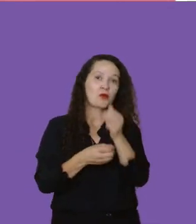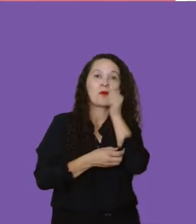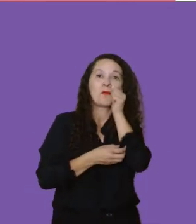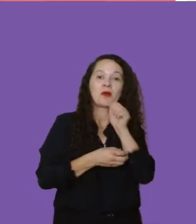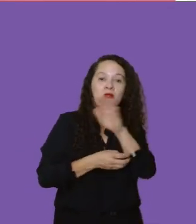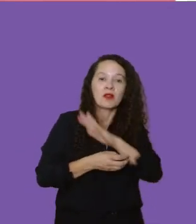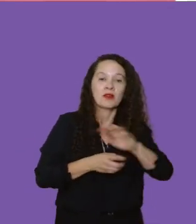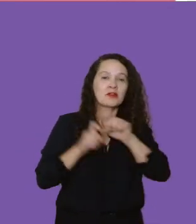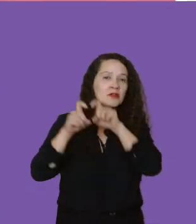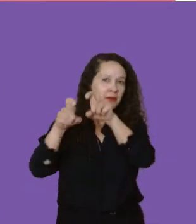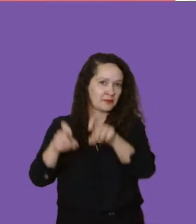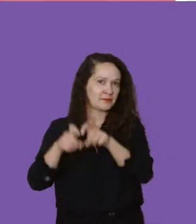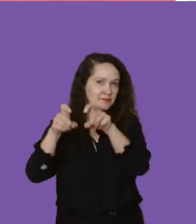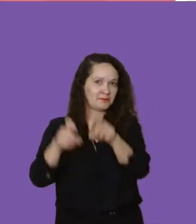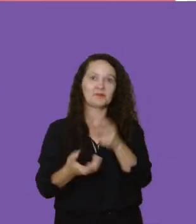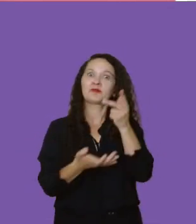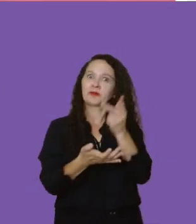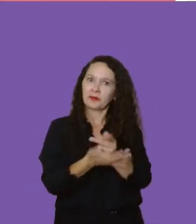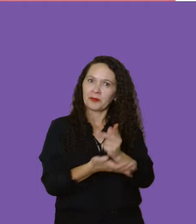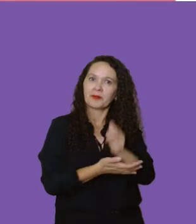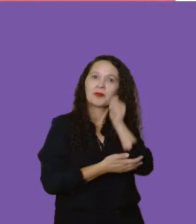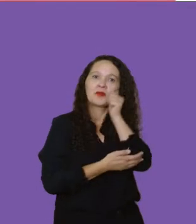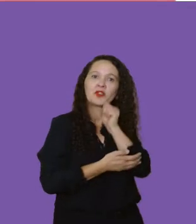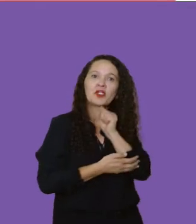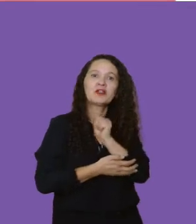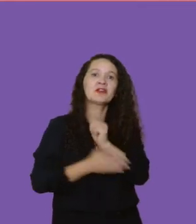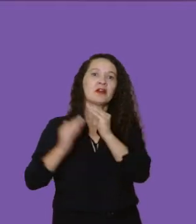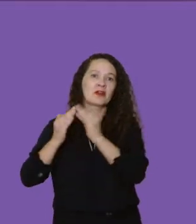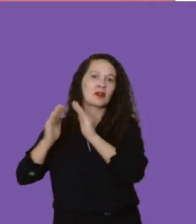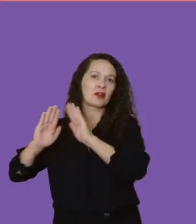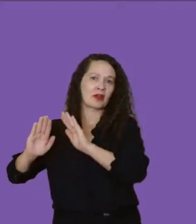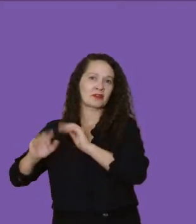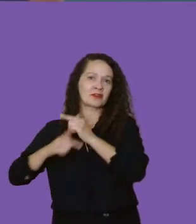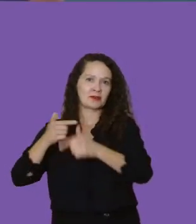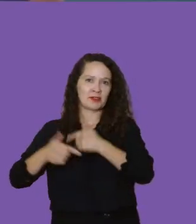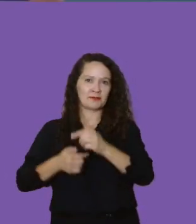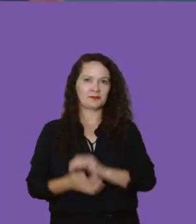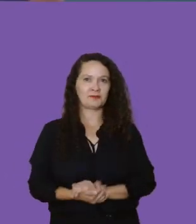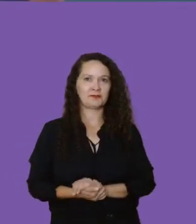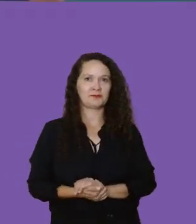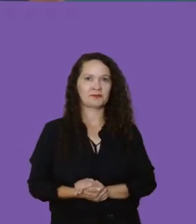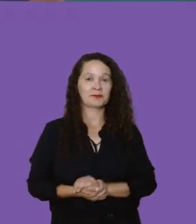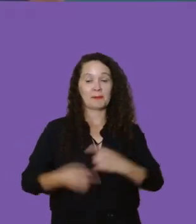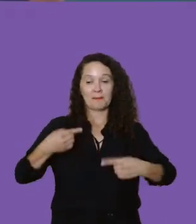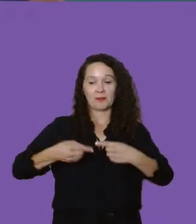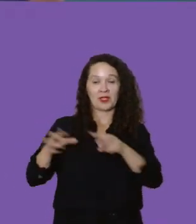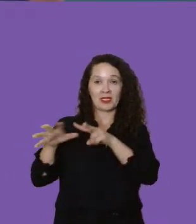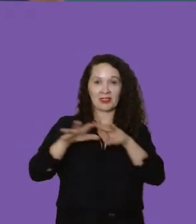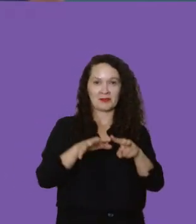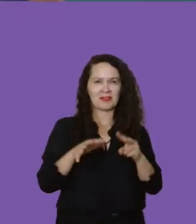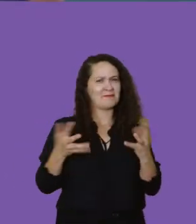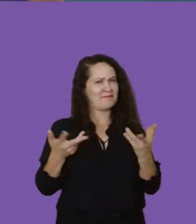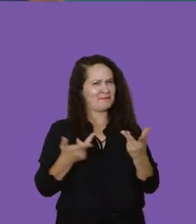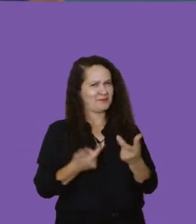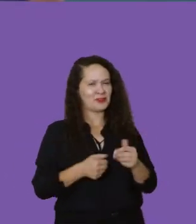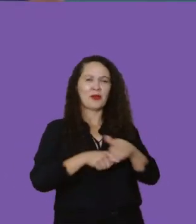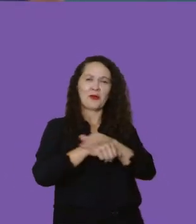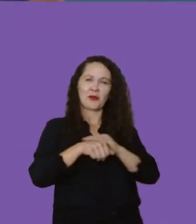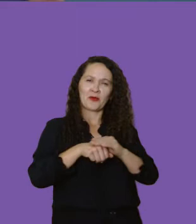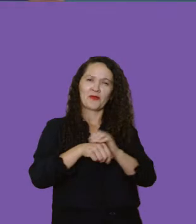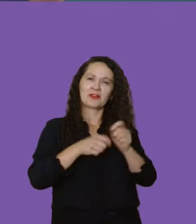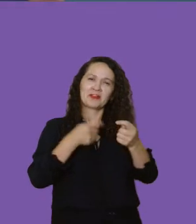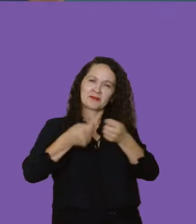nas áreas rurais e mesmo aquelas mulheres donas de casa, né? O debate dessa semana foi riquíssimo. Eu conversei